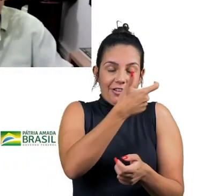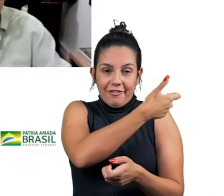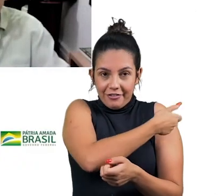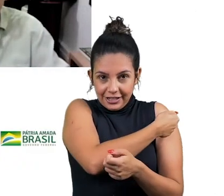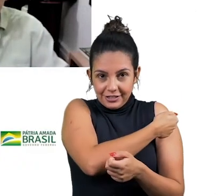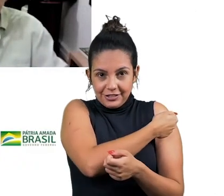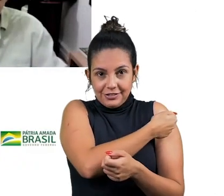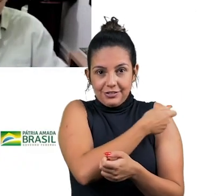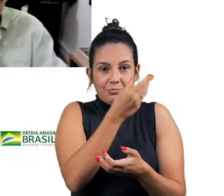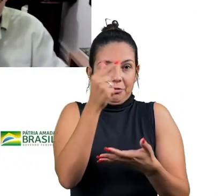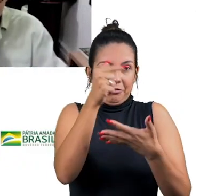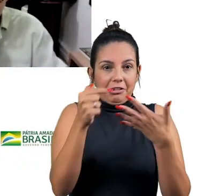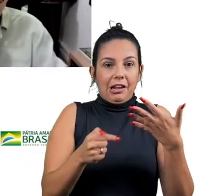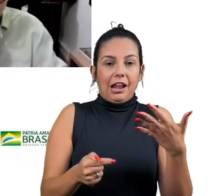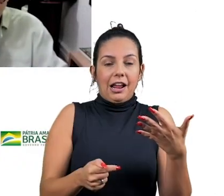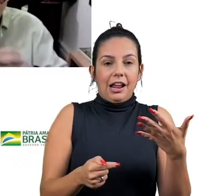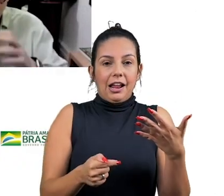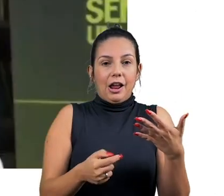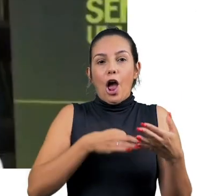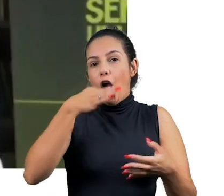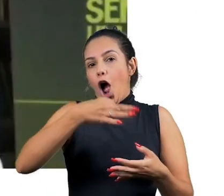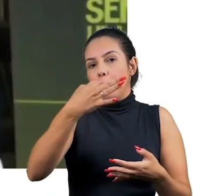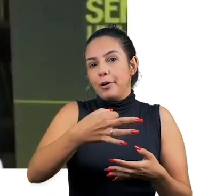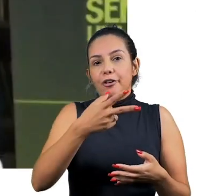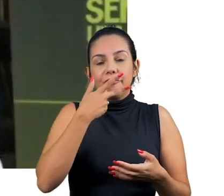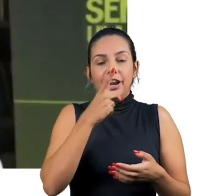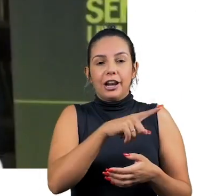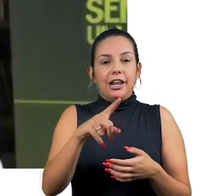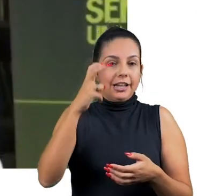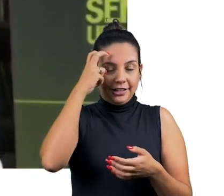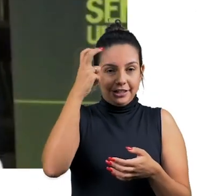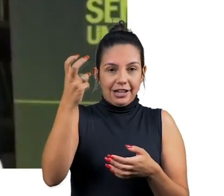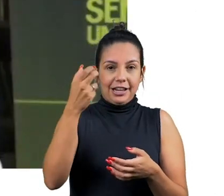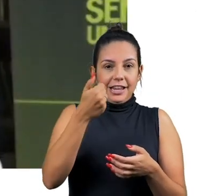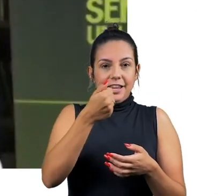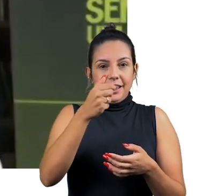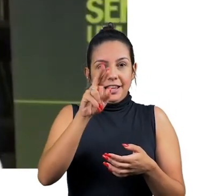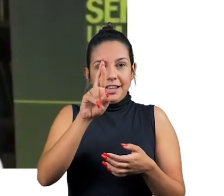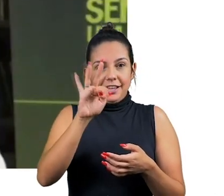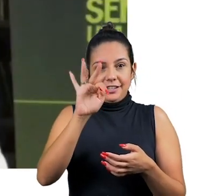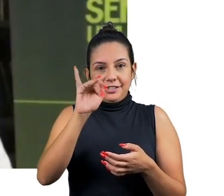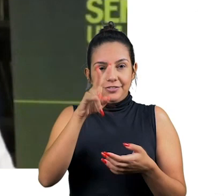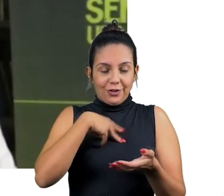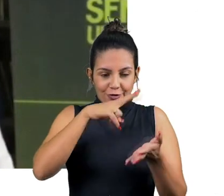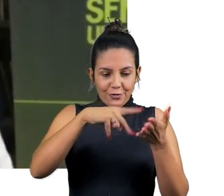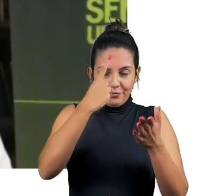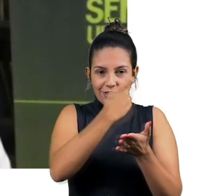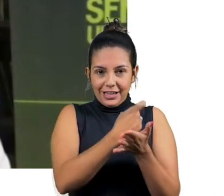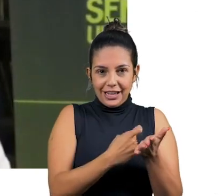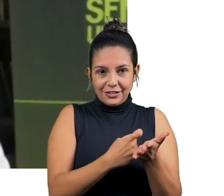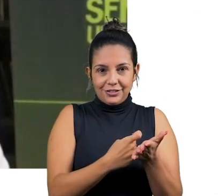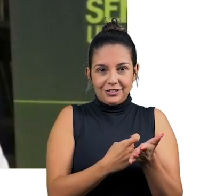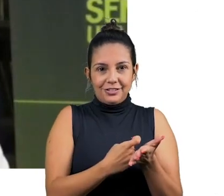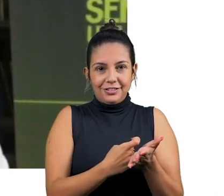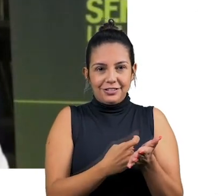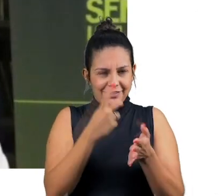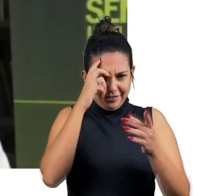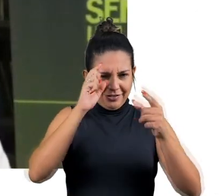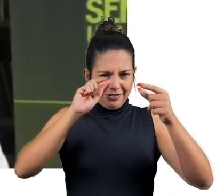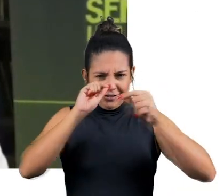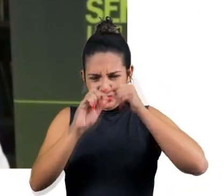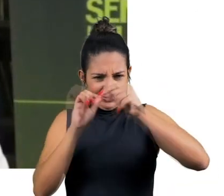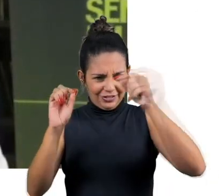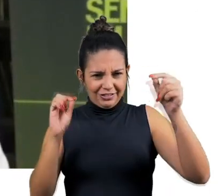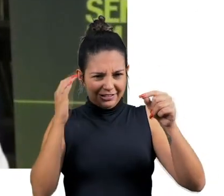um monte de argumentos, inclusive que inclui até inteligência artificial. Eu li outro dia um texto, deu um nó na minha cabeça,